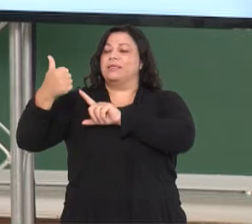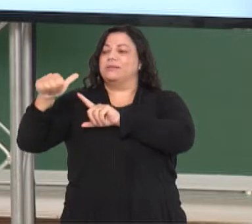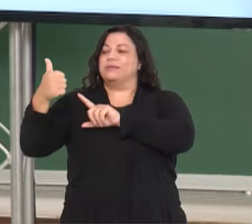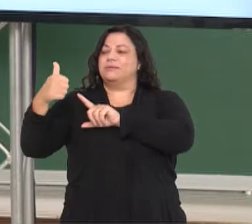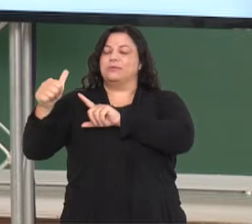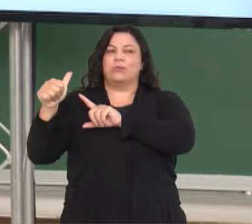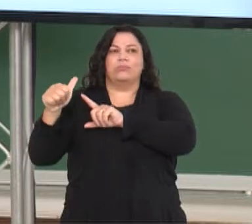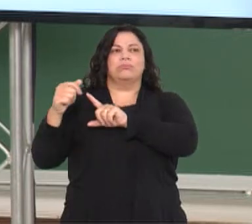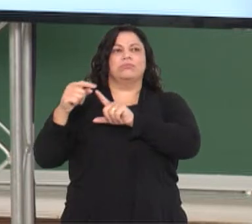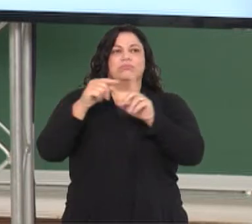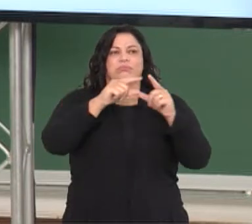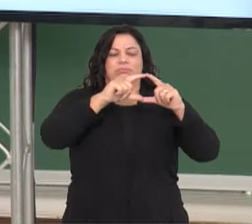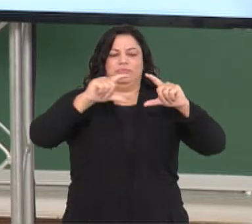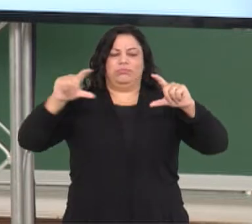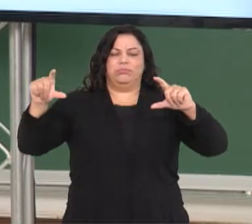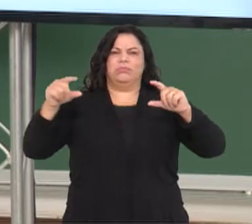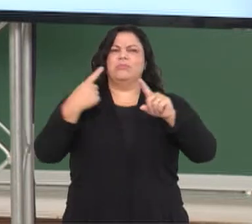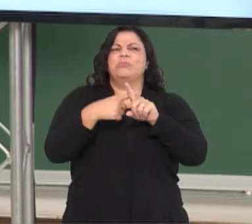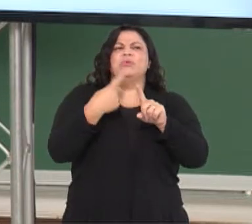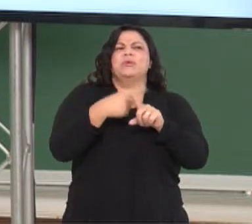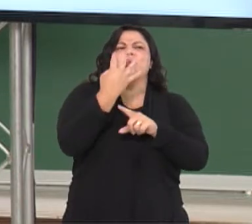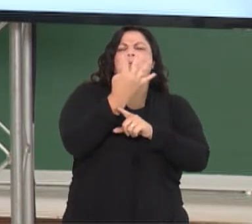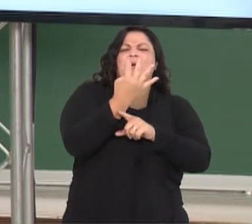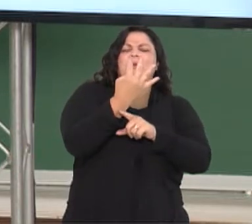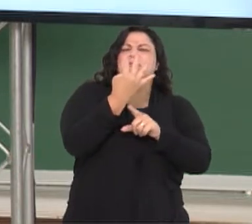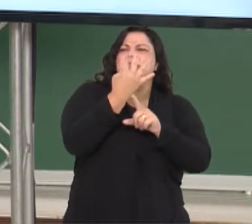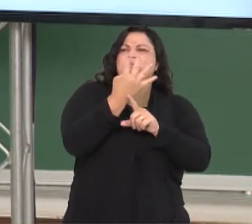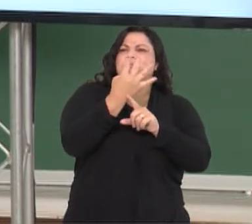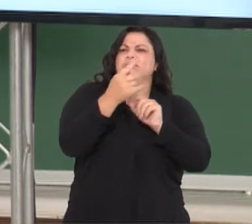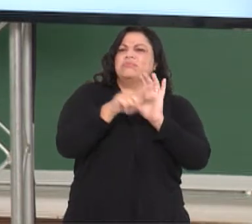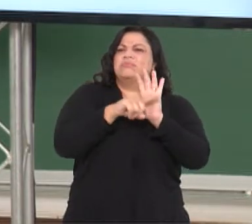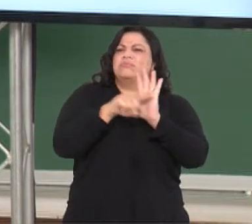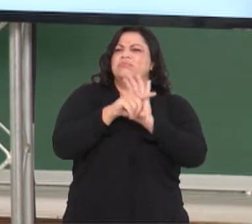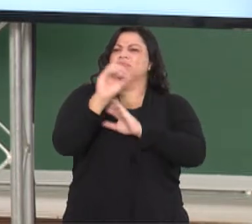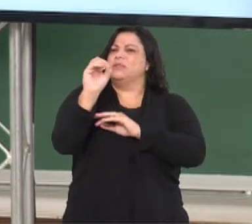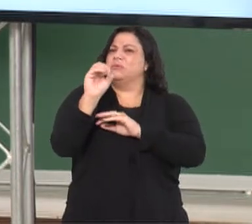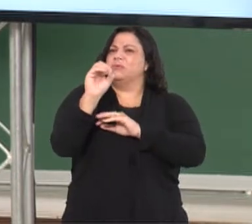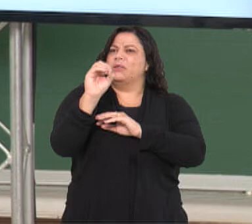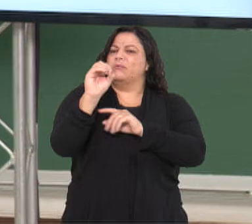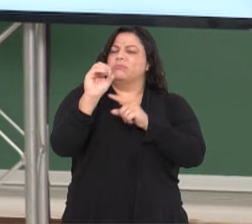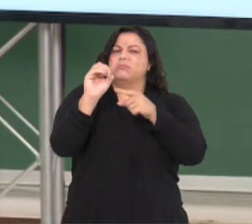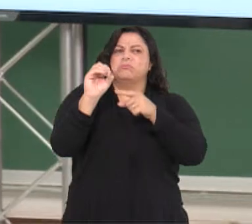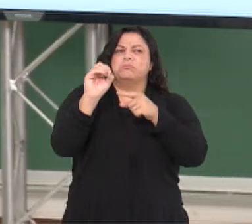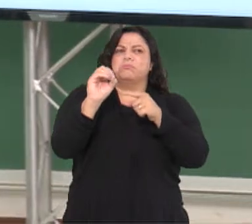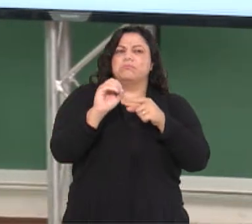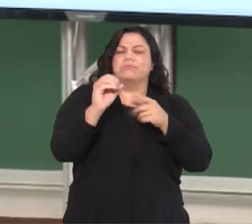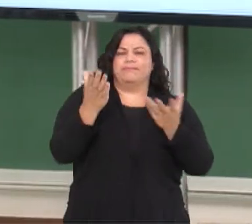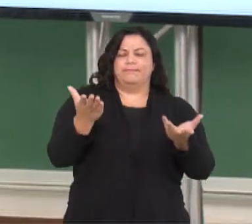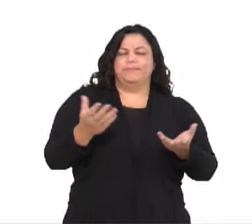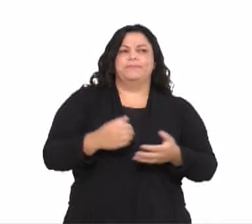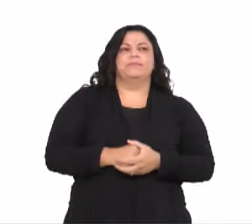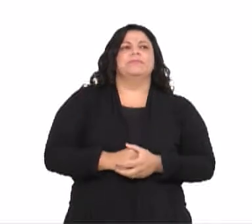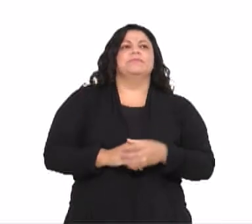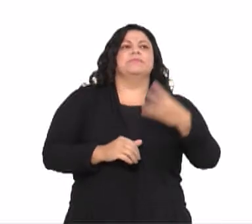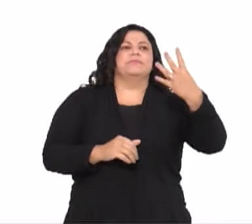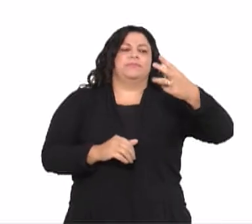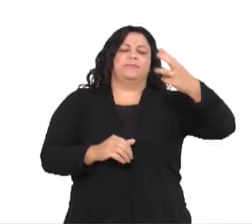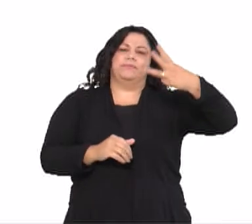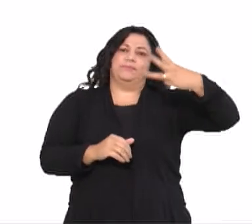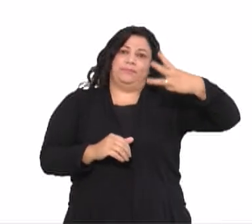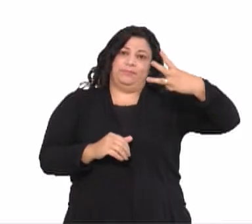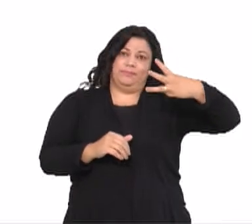direitinho, porque ele é 4 menos 0, tá? Do lado de lá não tem ninguém x à quinta, então ele é 0. Vamos à terceira